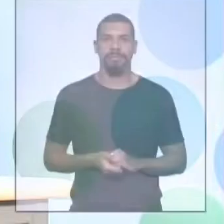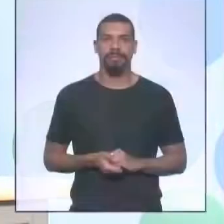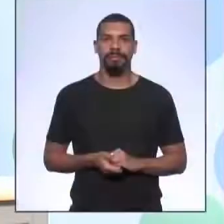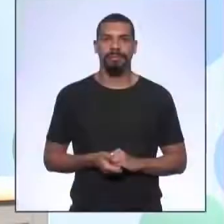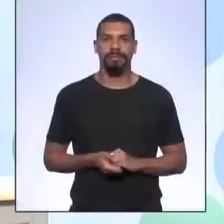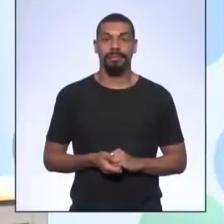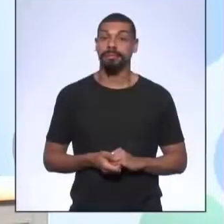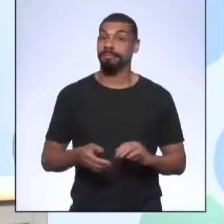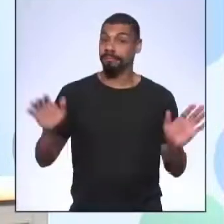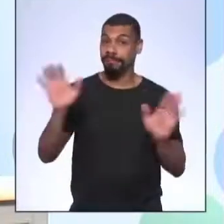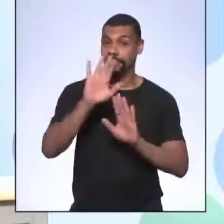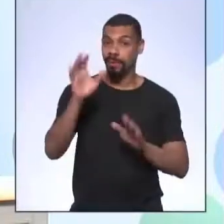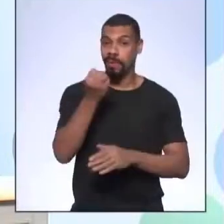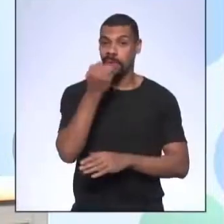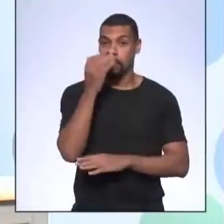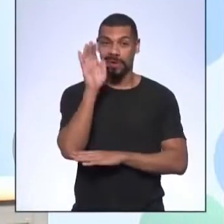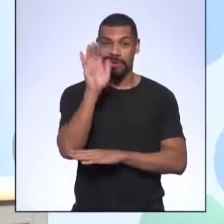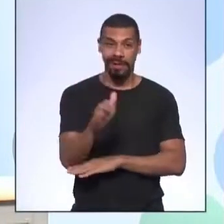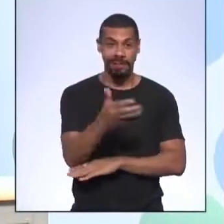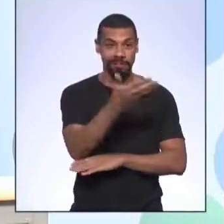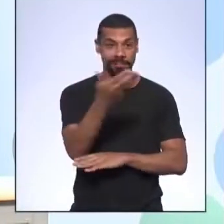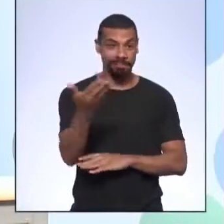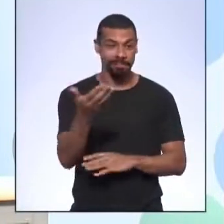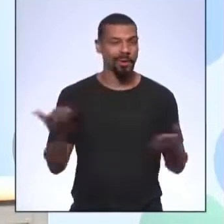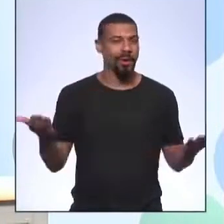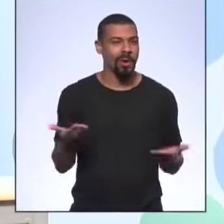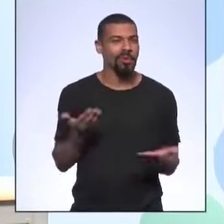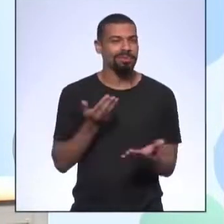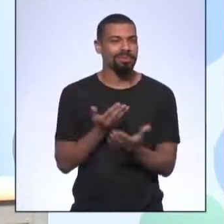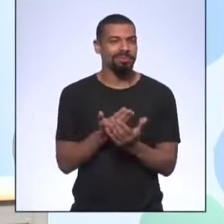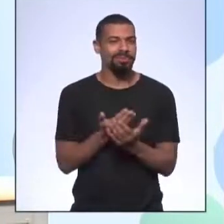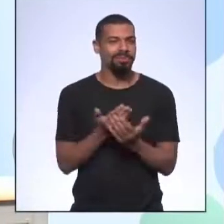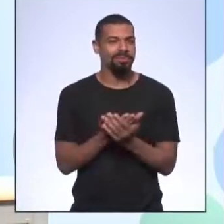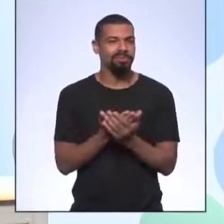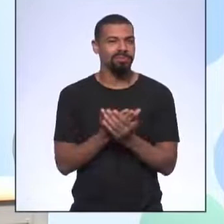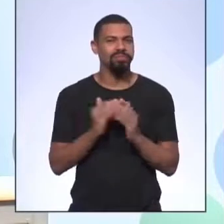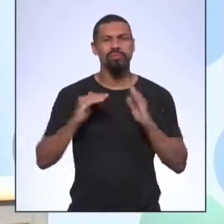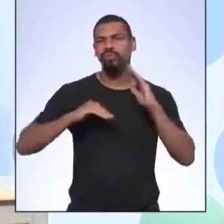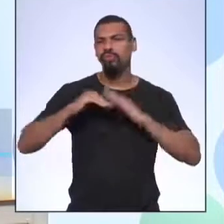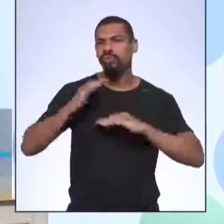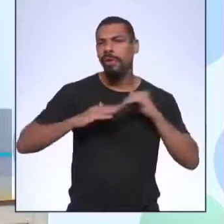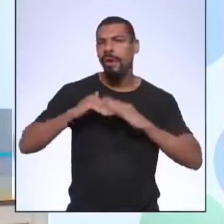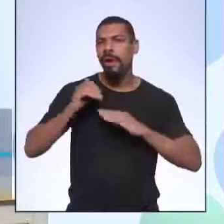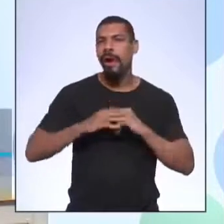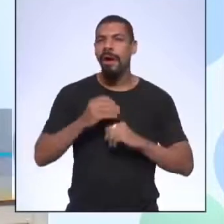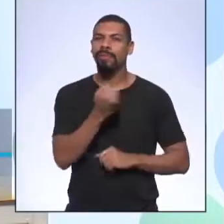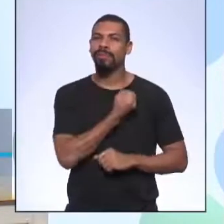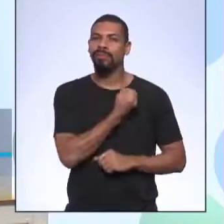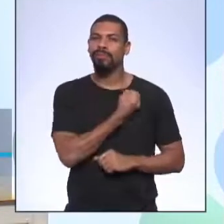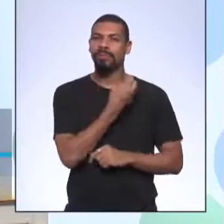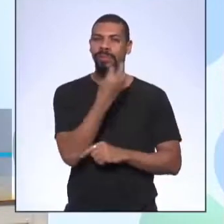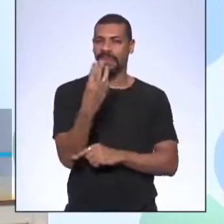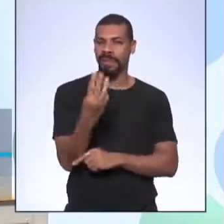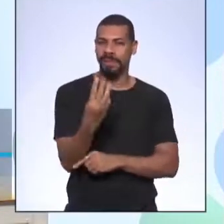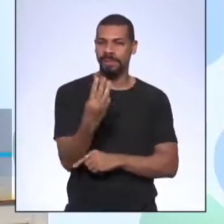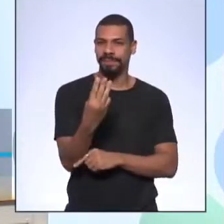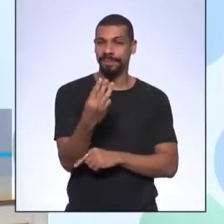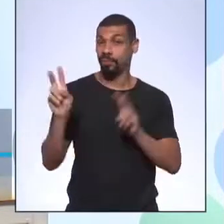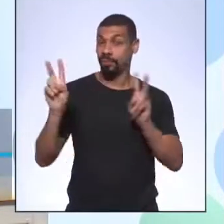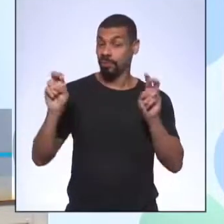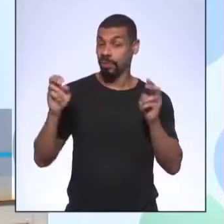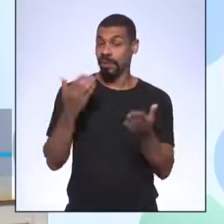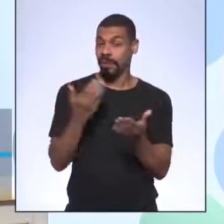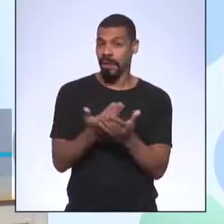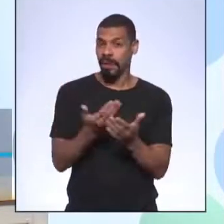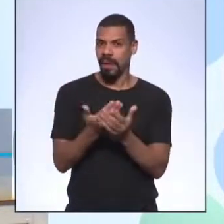Olá boa tarde hoje nós iremos então trabalhar a nossa aula 3 o título dava